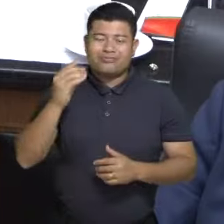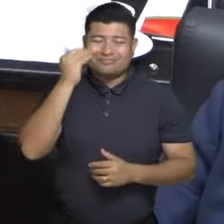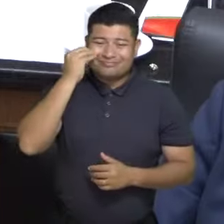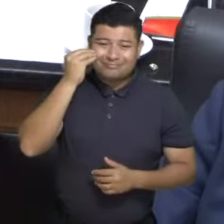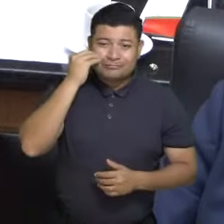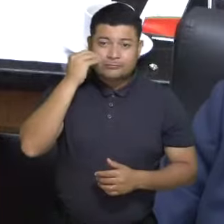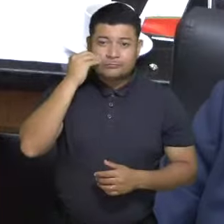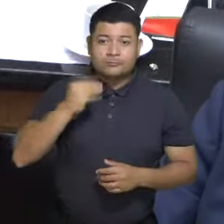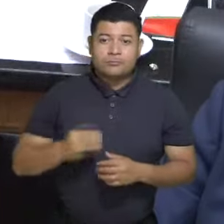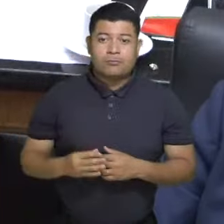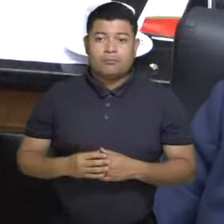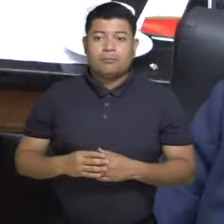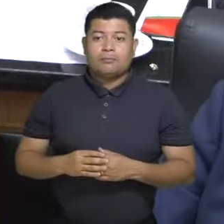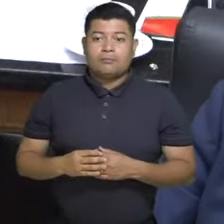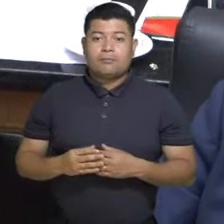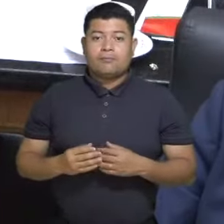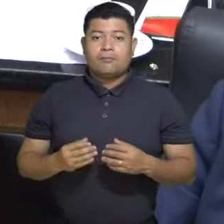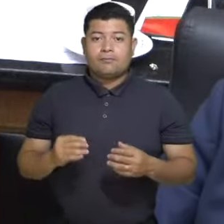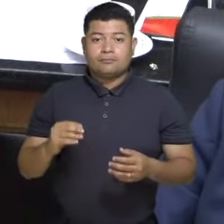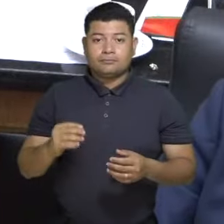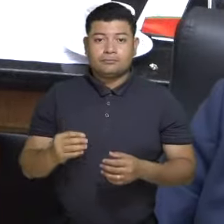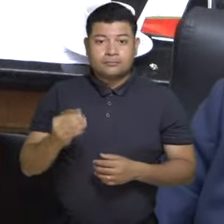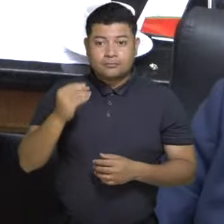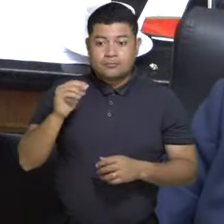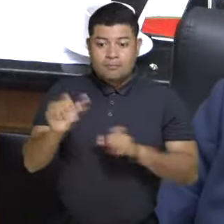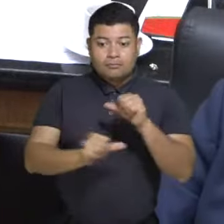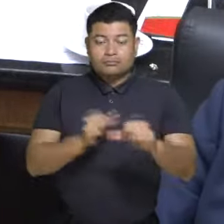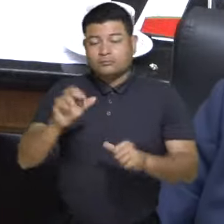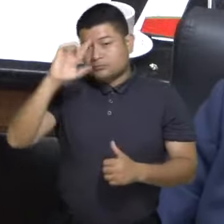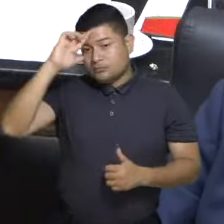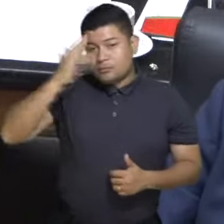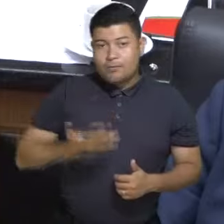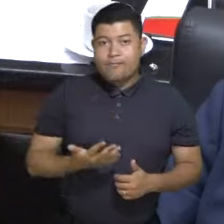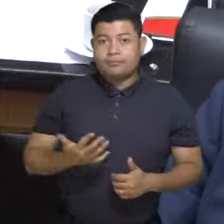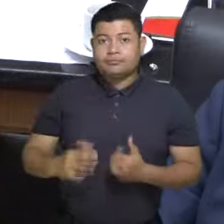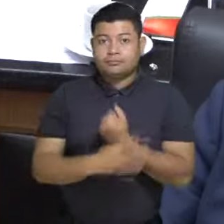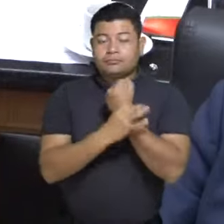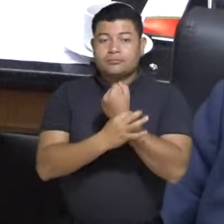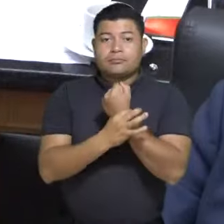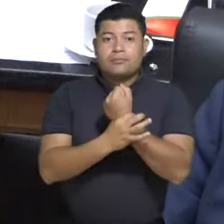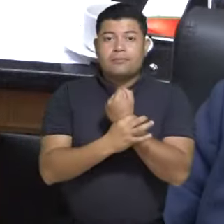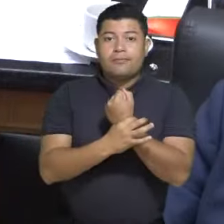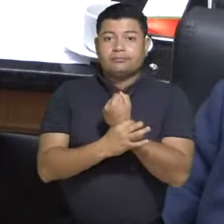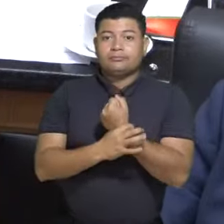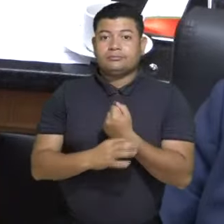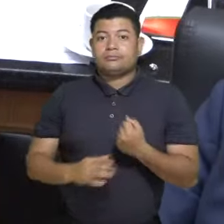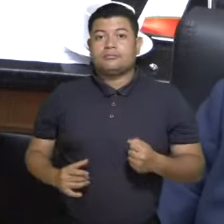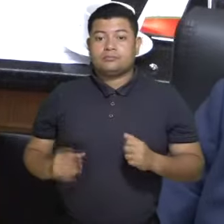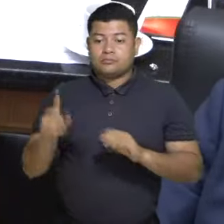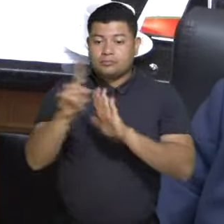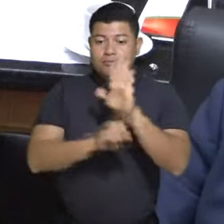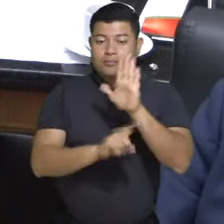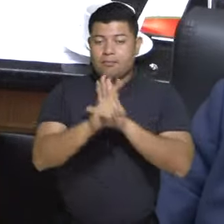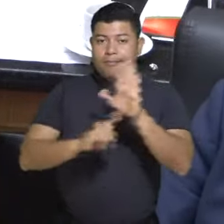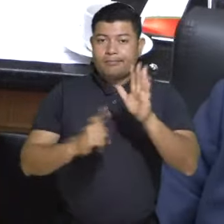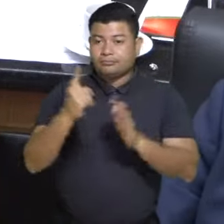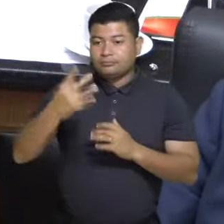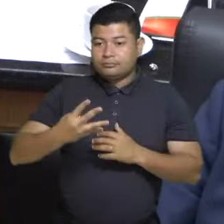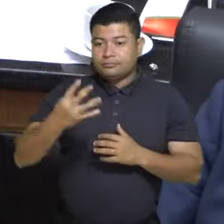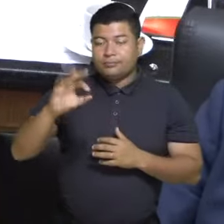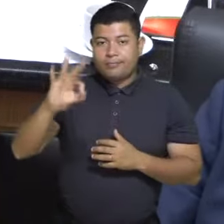uma última tentativa de corrigir isso tudo e garantir a isenção dos 14%